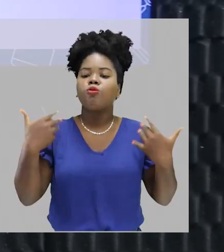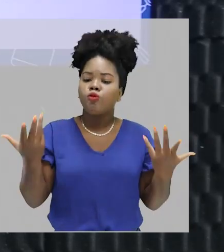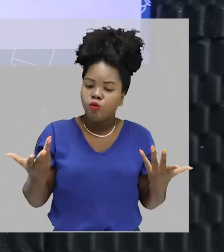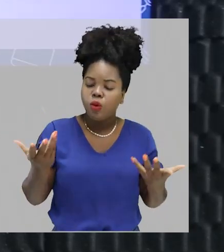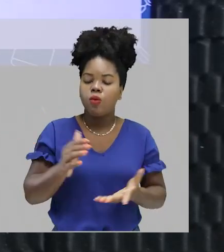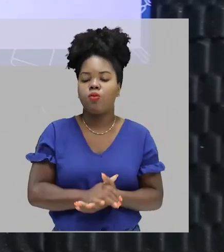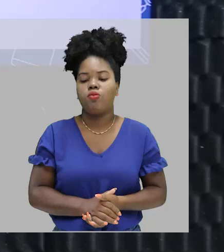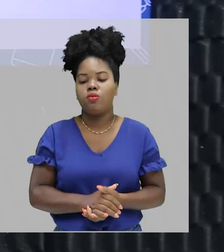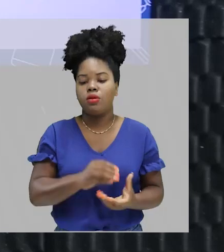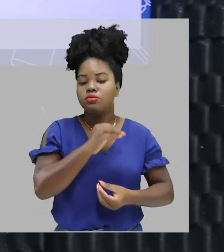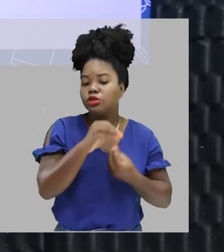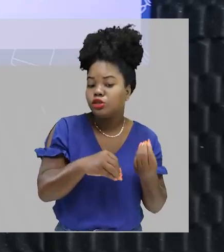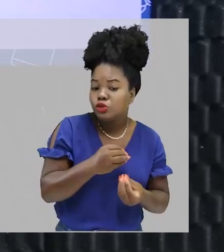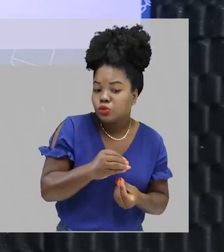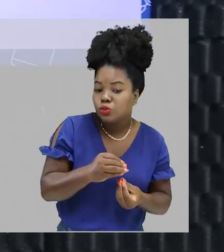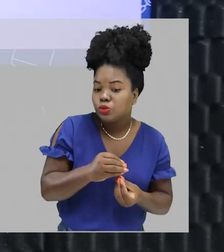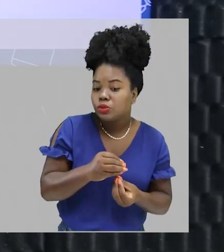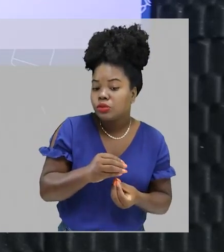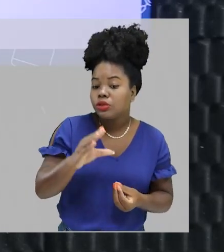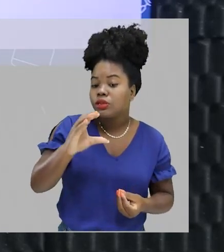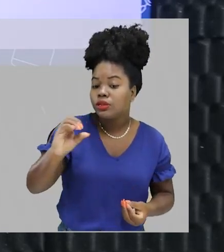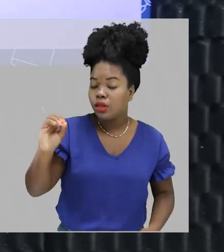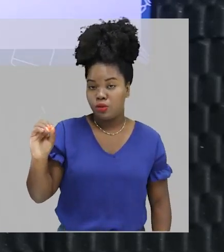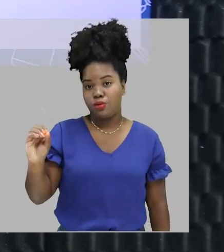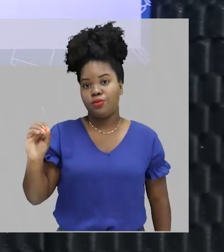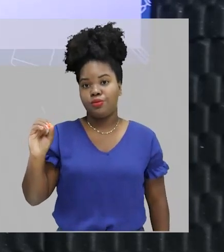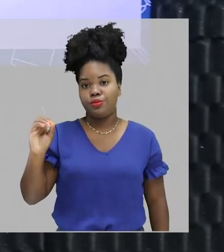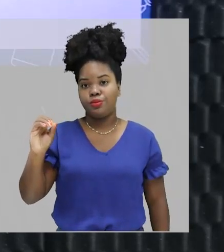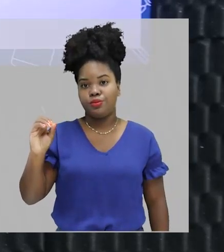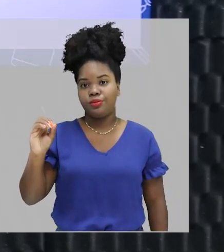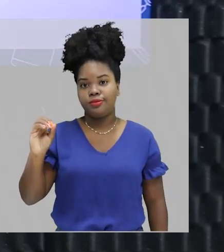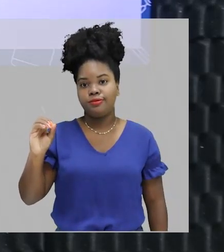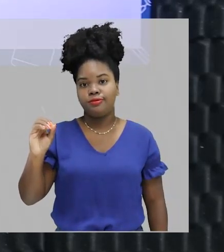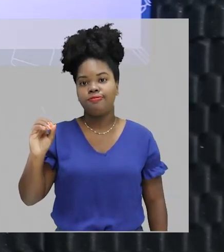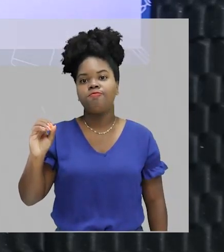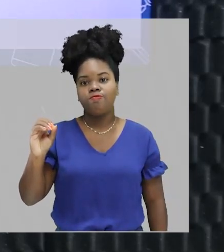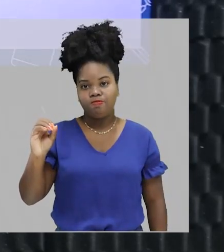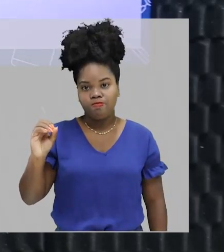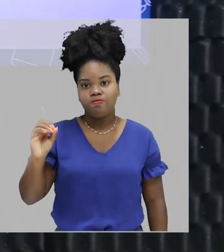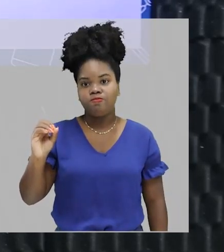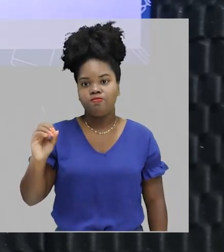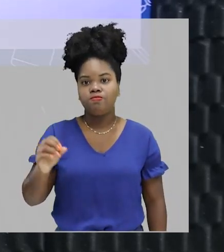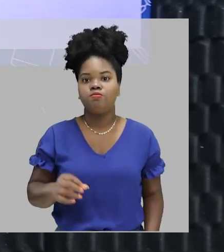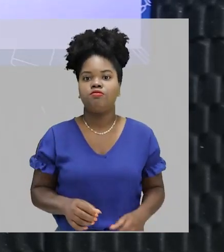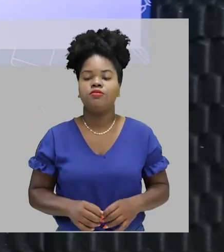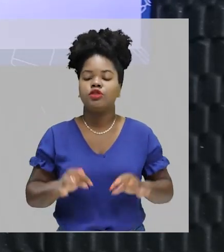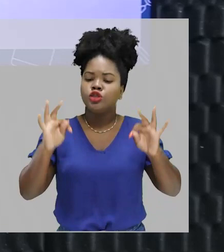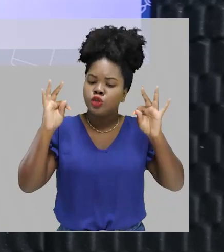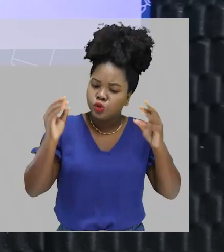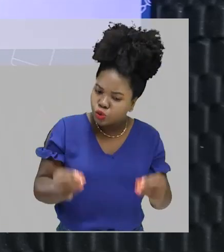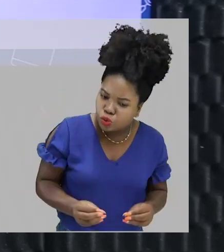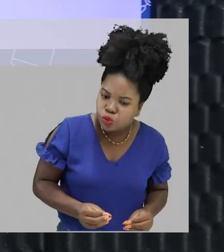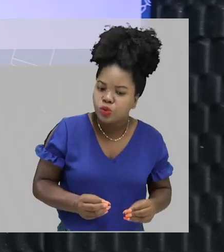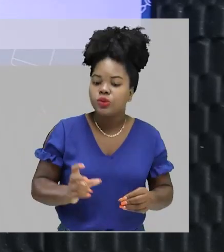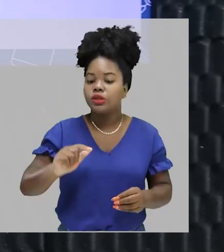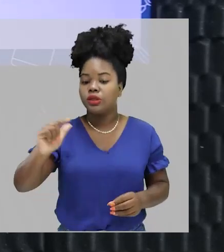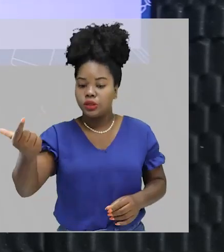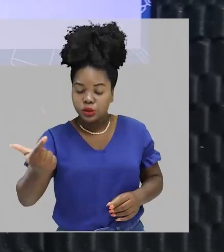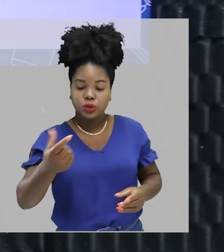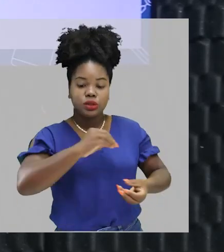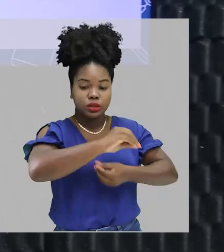substância intermediária? É justamente o CO, o monóxido de carbono. Todas as outras